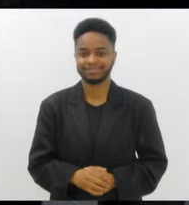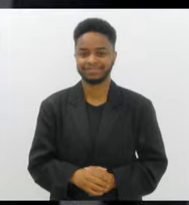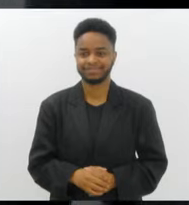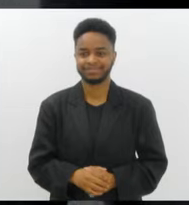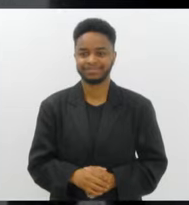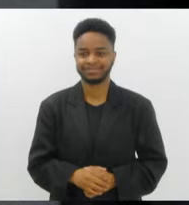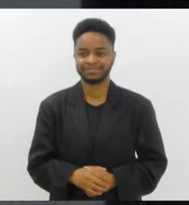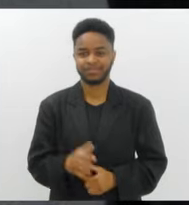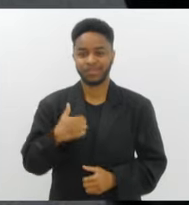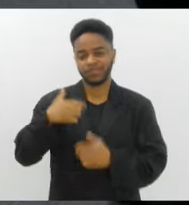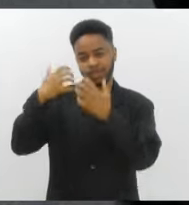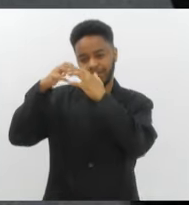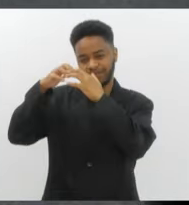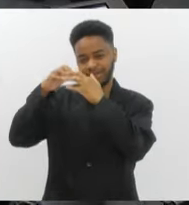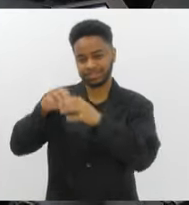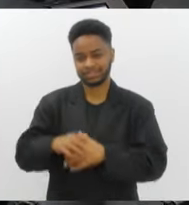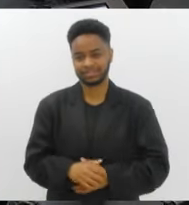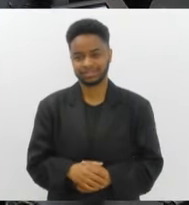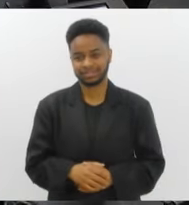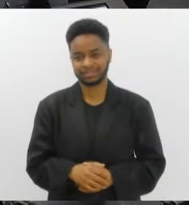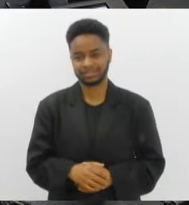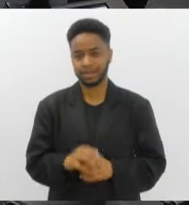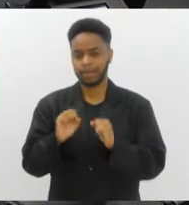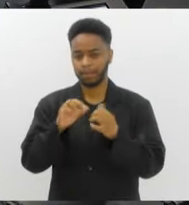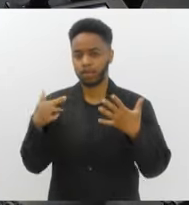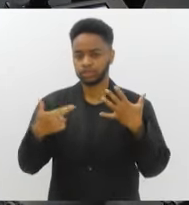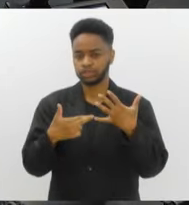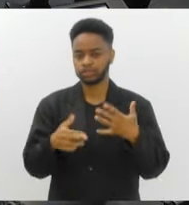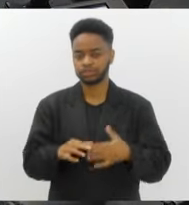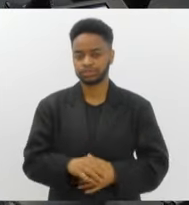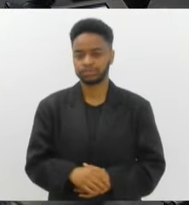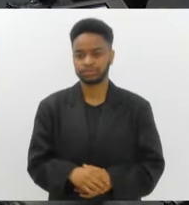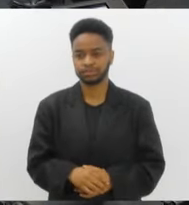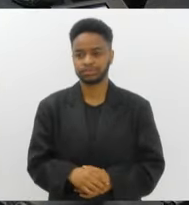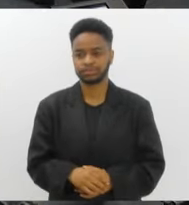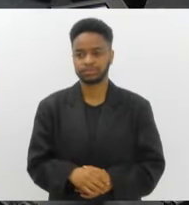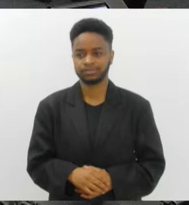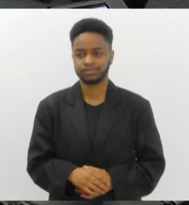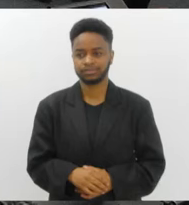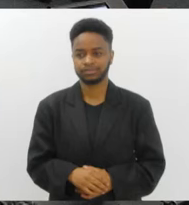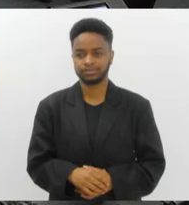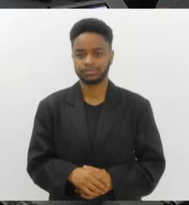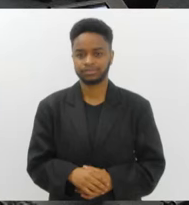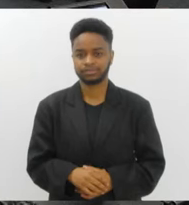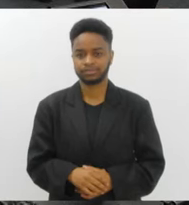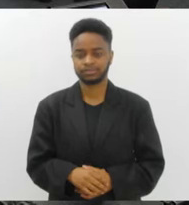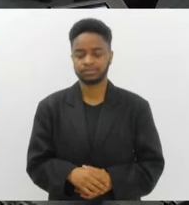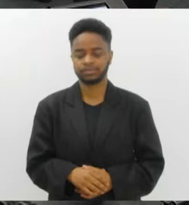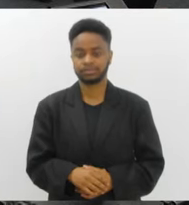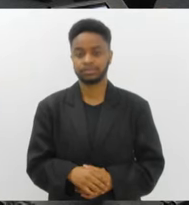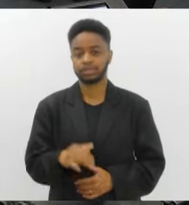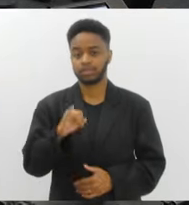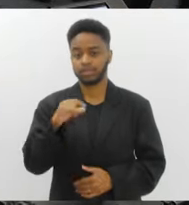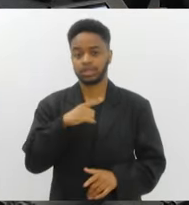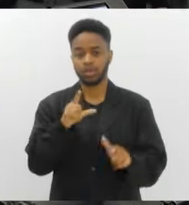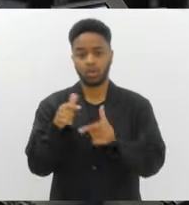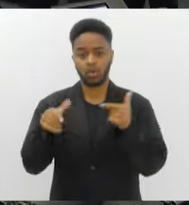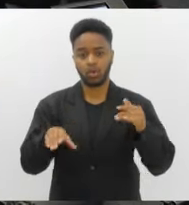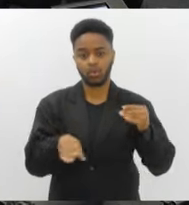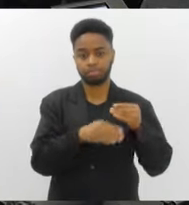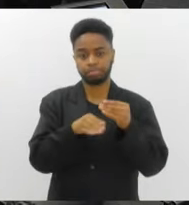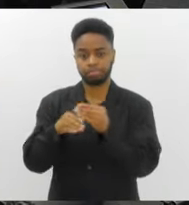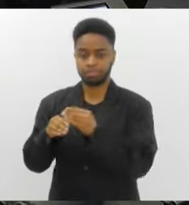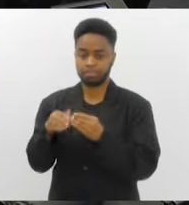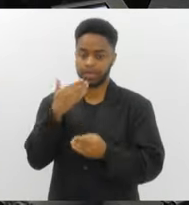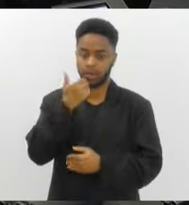Vou refletir. Cabe recurso, né, Luiz? Não, mas quanto mais aderir, melhor. Mais